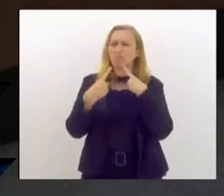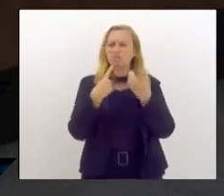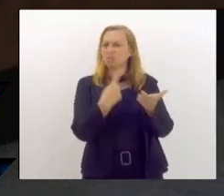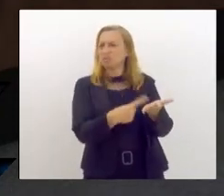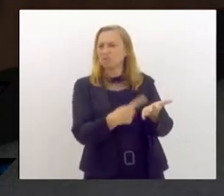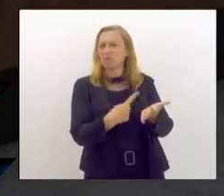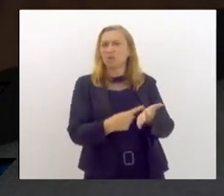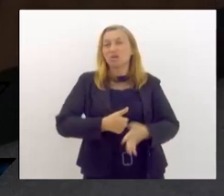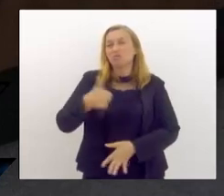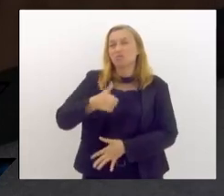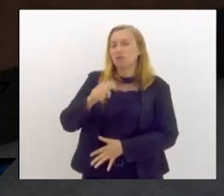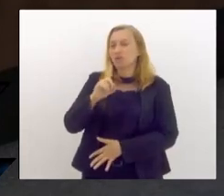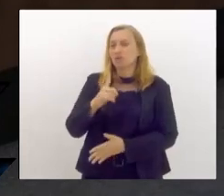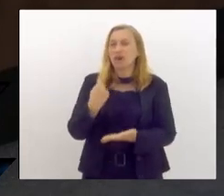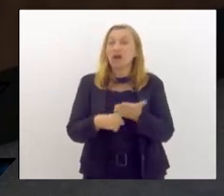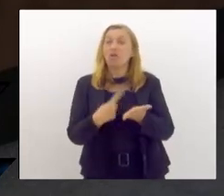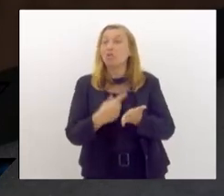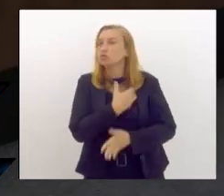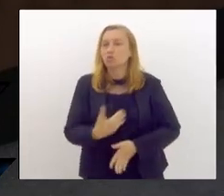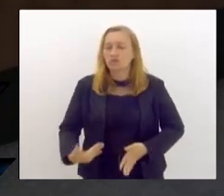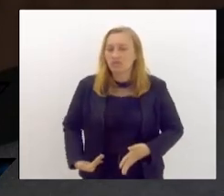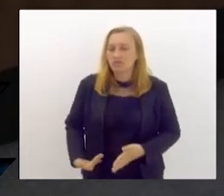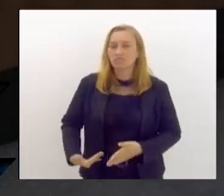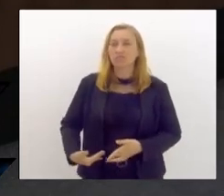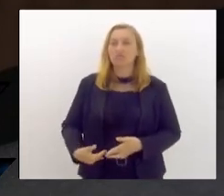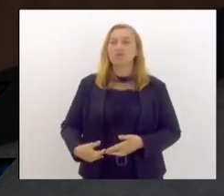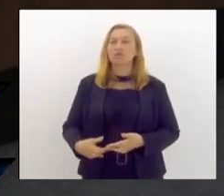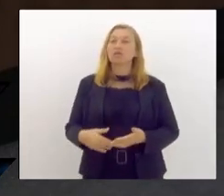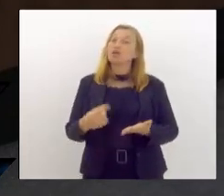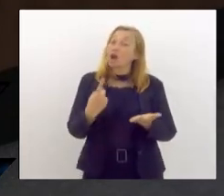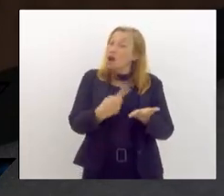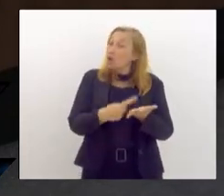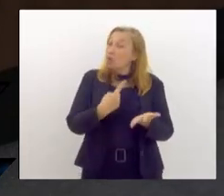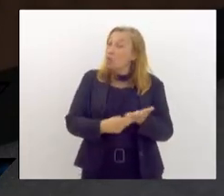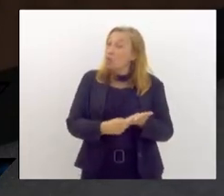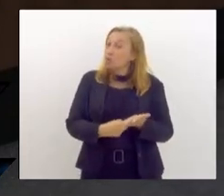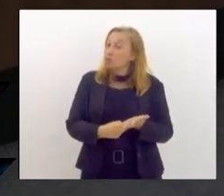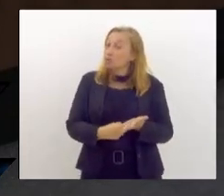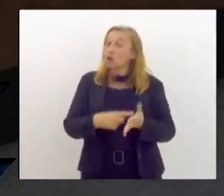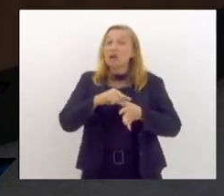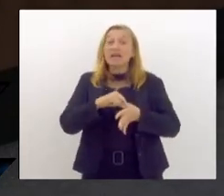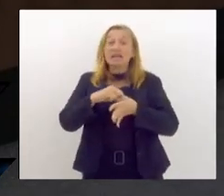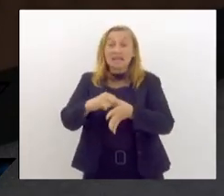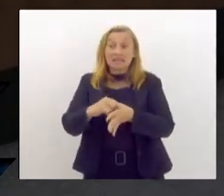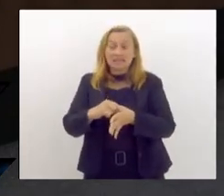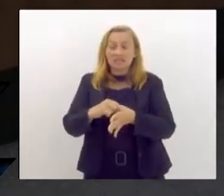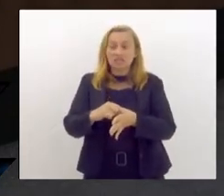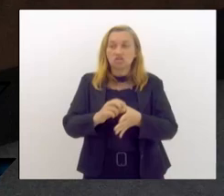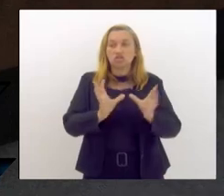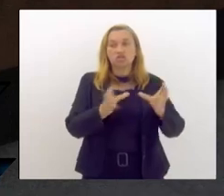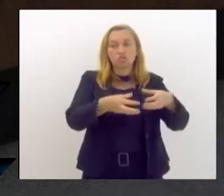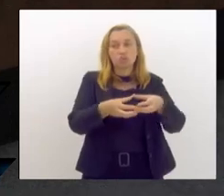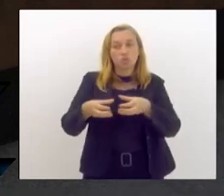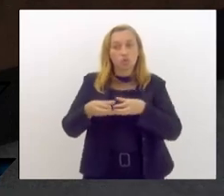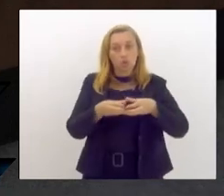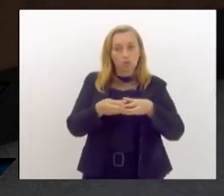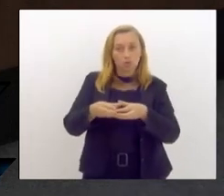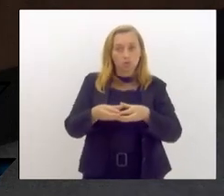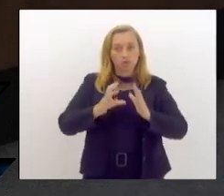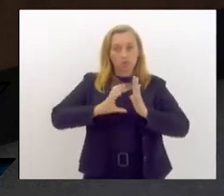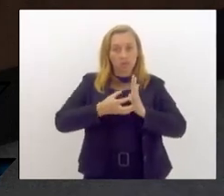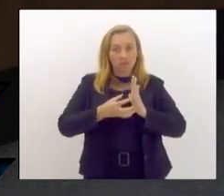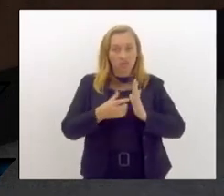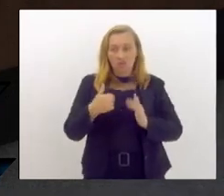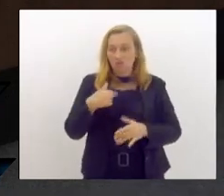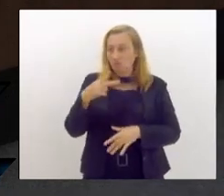em primeiro lugar, não é acordo com o governo, é um acordo com os líderes de bancada. Não vou entrar nem na seara